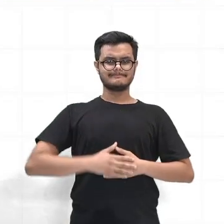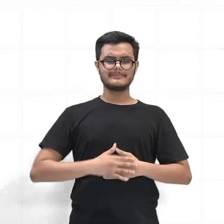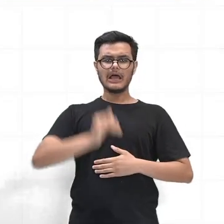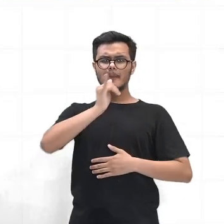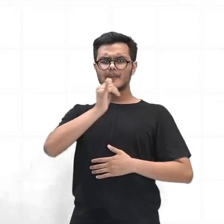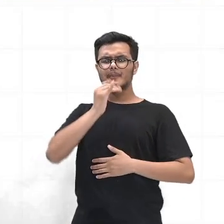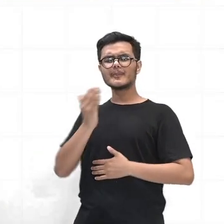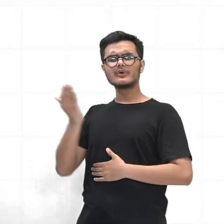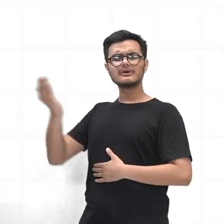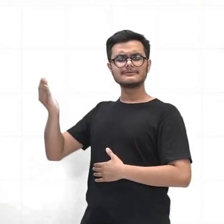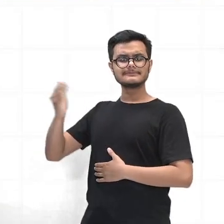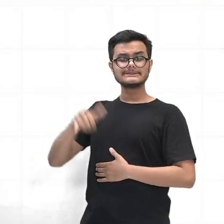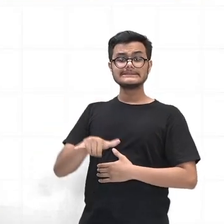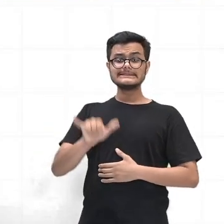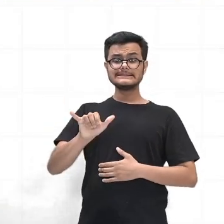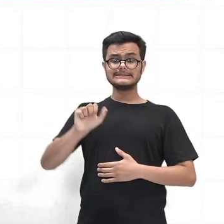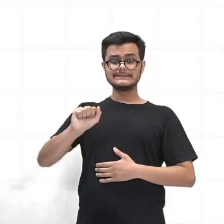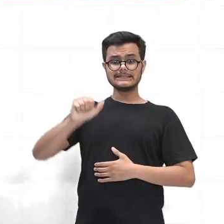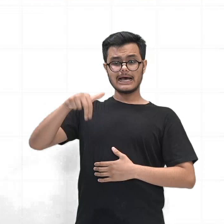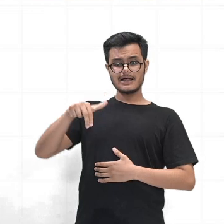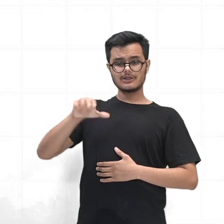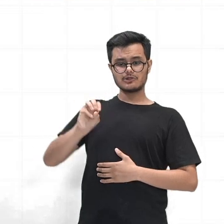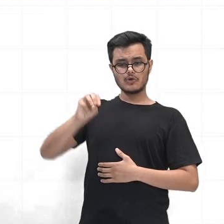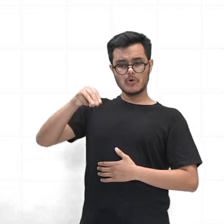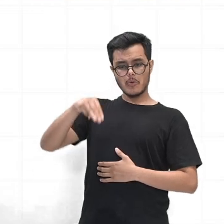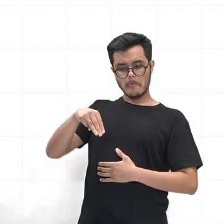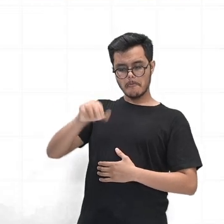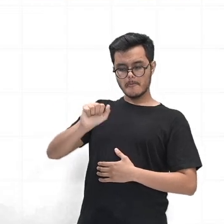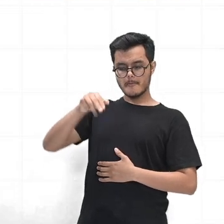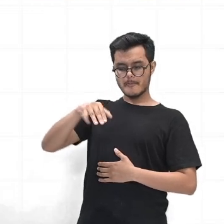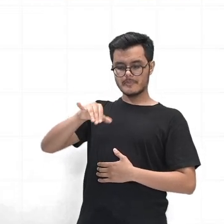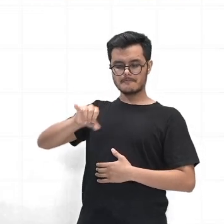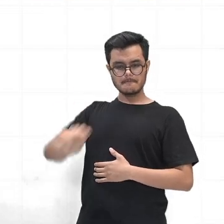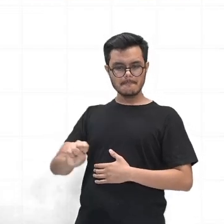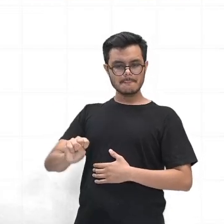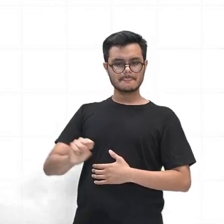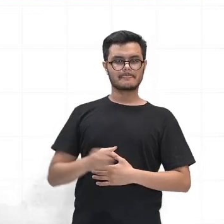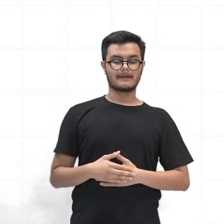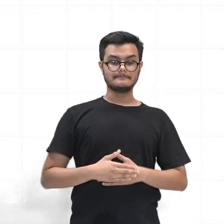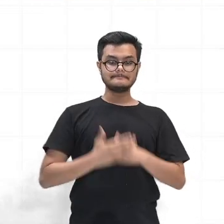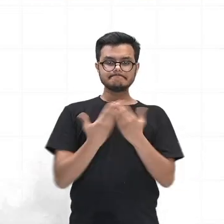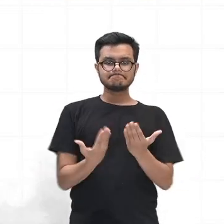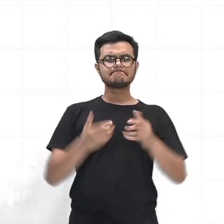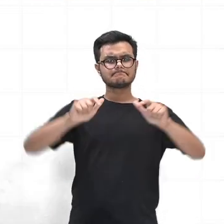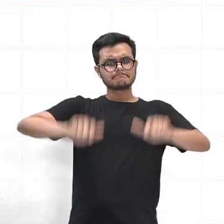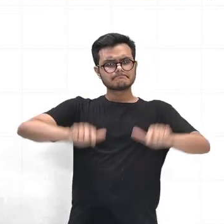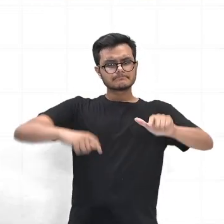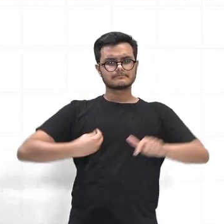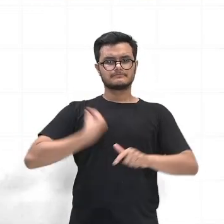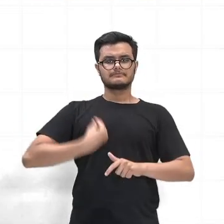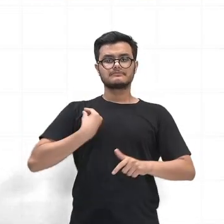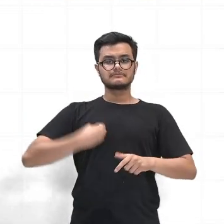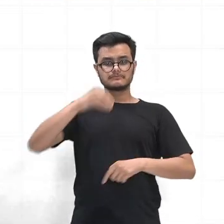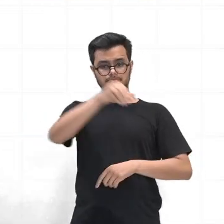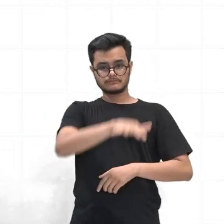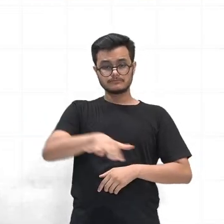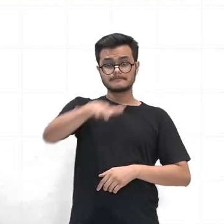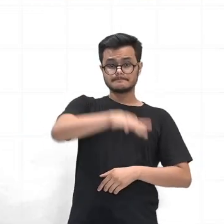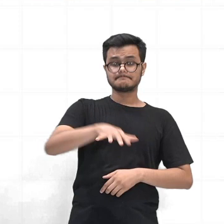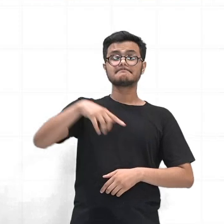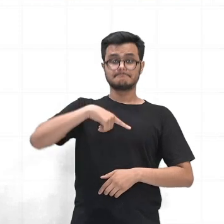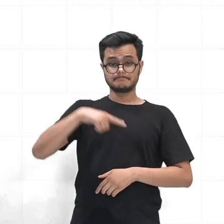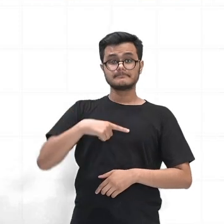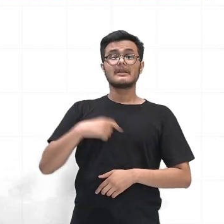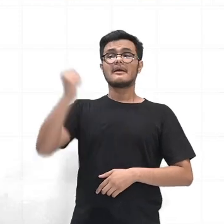Yanomamis, olha só. Os Yanomamis são um grupo indígena que habita a região amazônica, na fronteira entre o Brasil